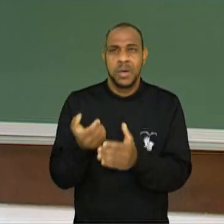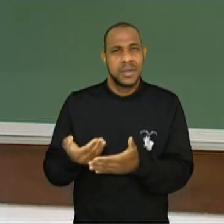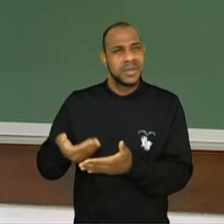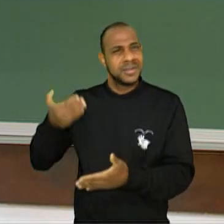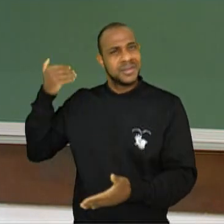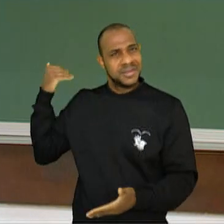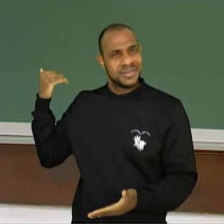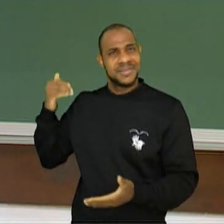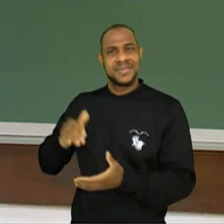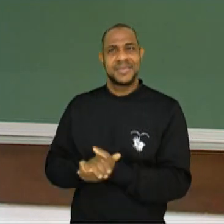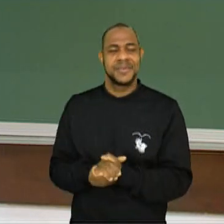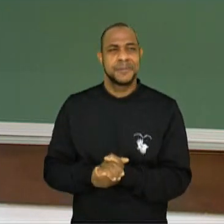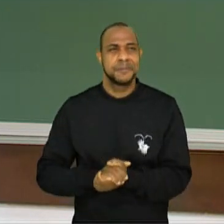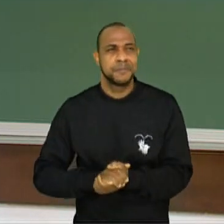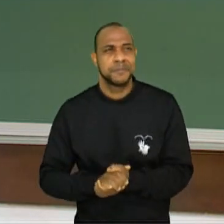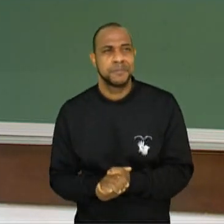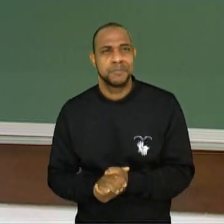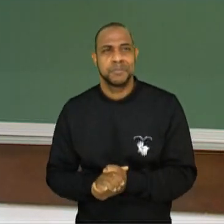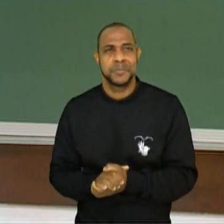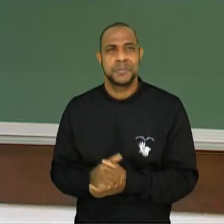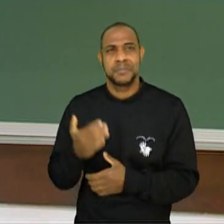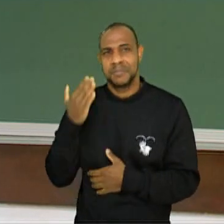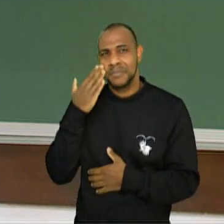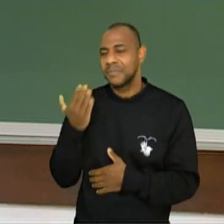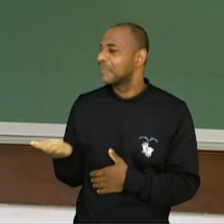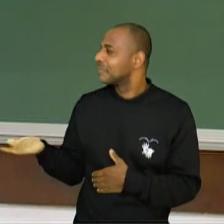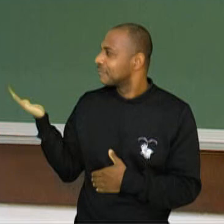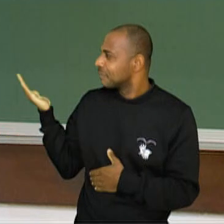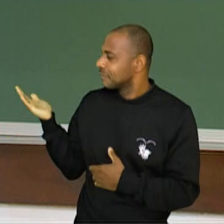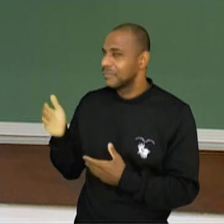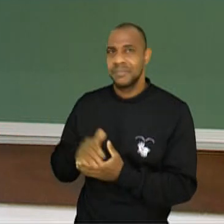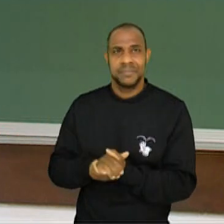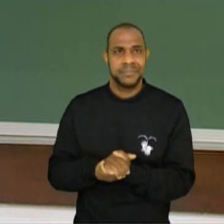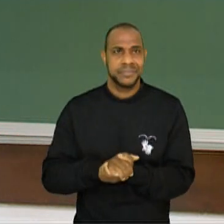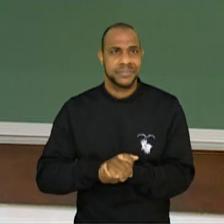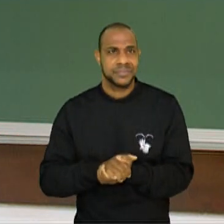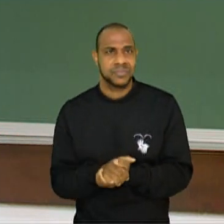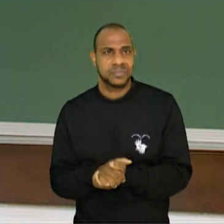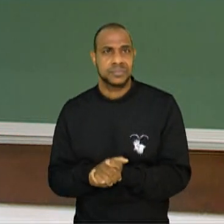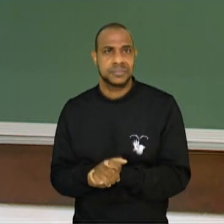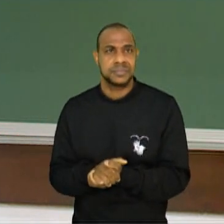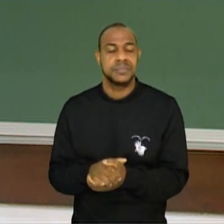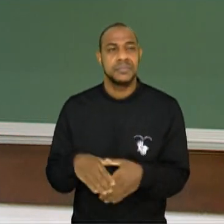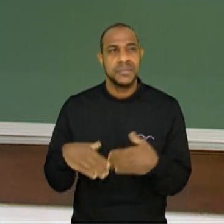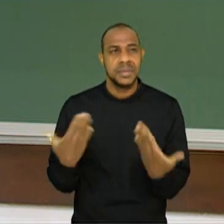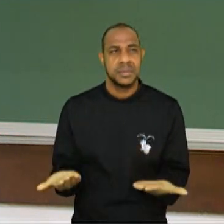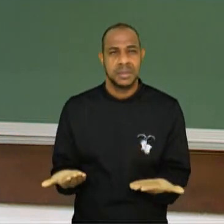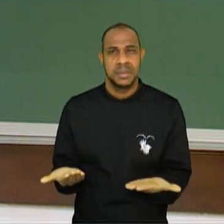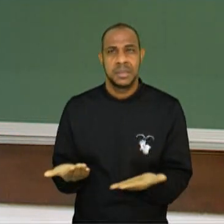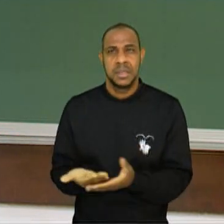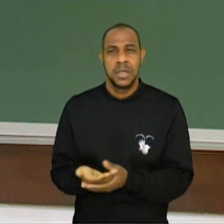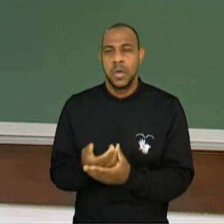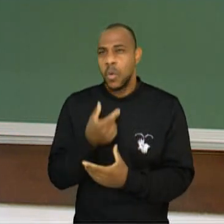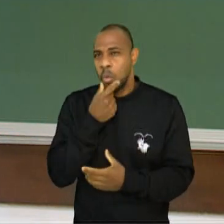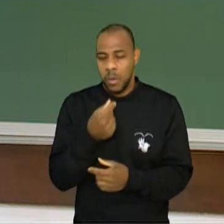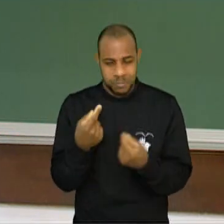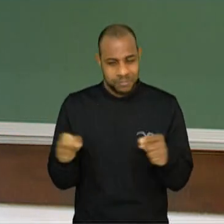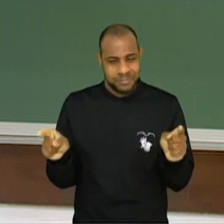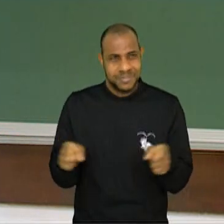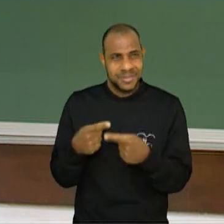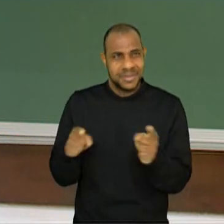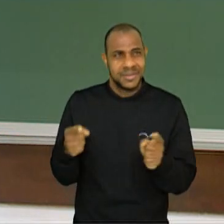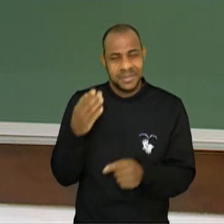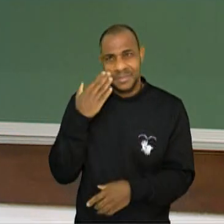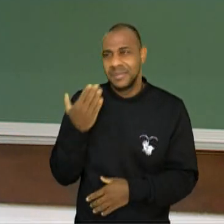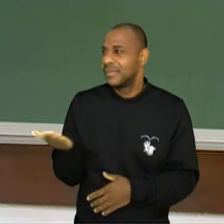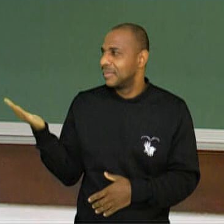ganhar o mundo, a voz até de Frank Sinatra, um dos maiores intérpretes da época. Com Frank Sinatra, o professor entra aqui